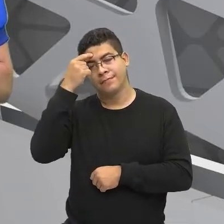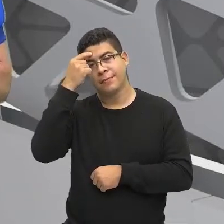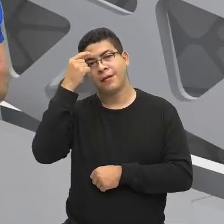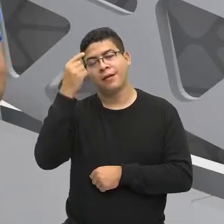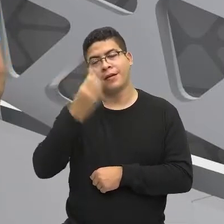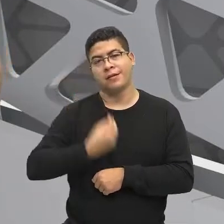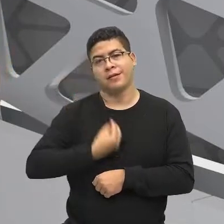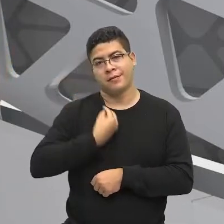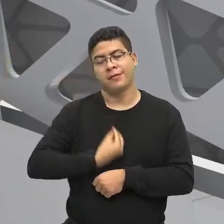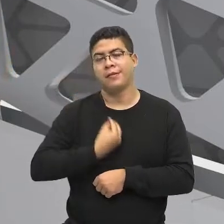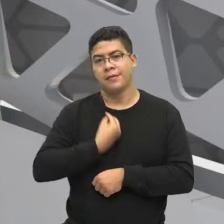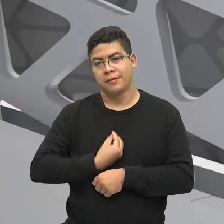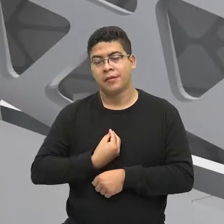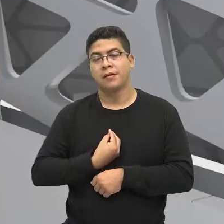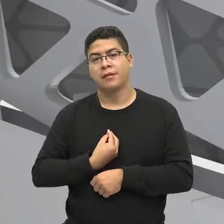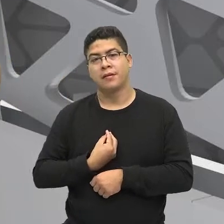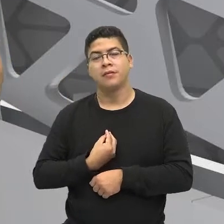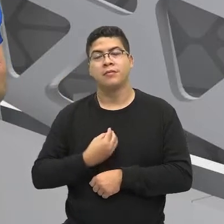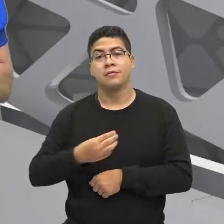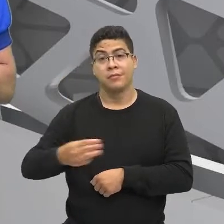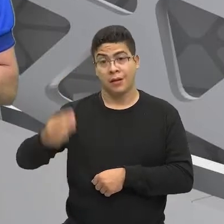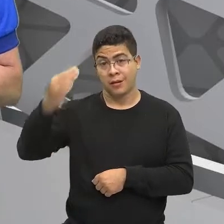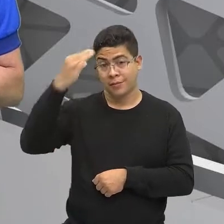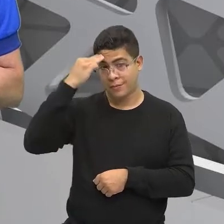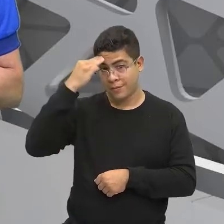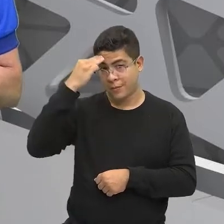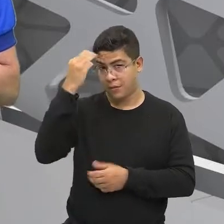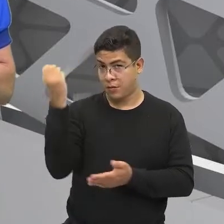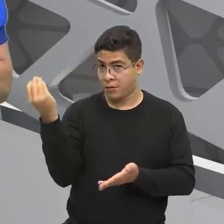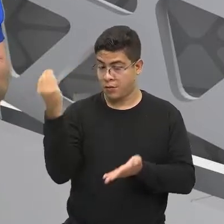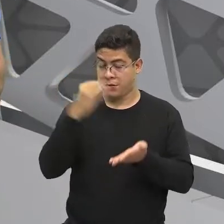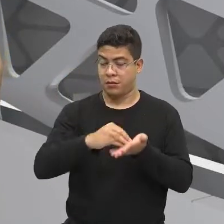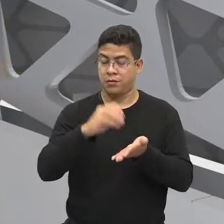fala sobre suas memórias